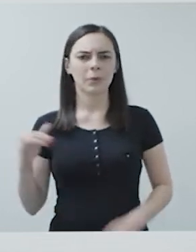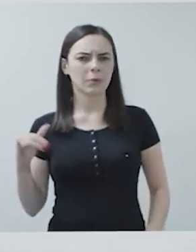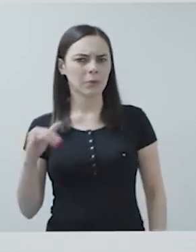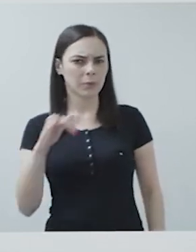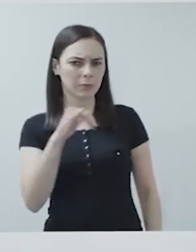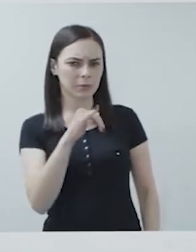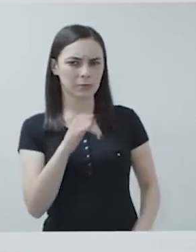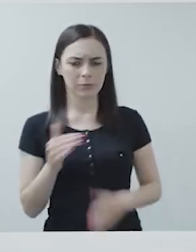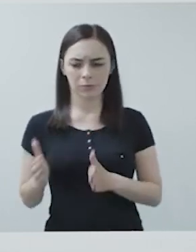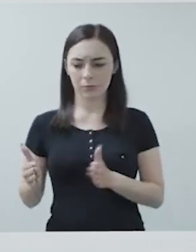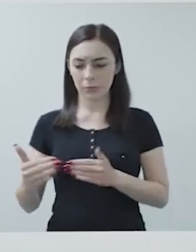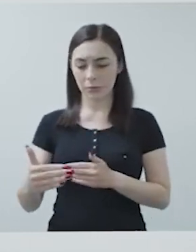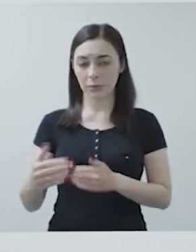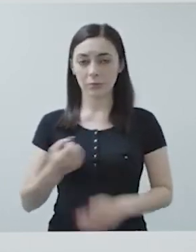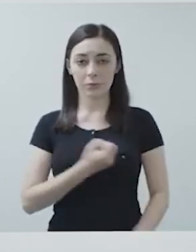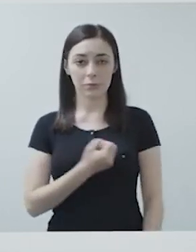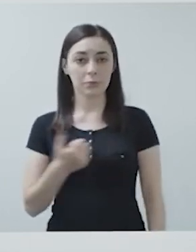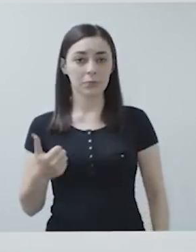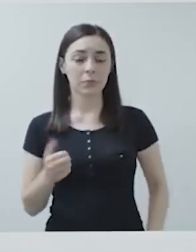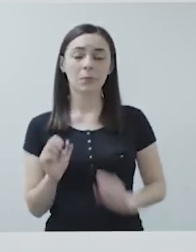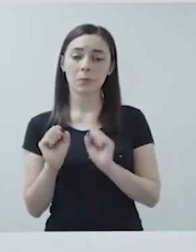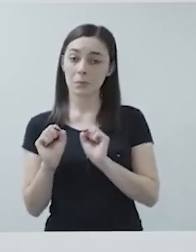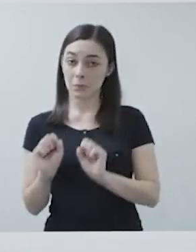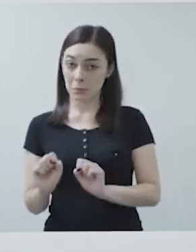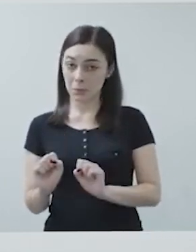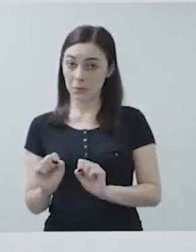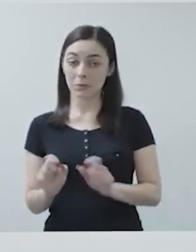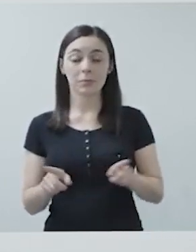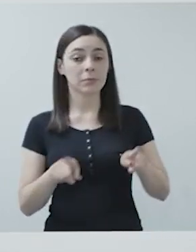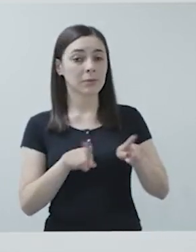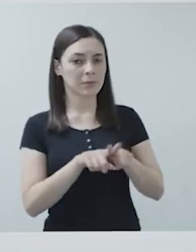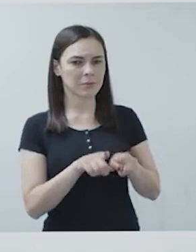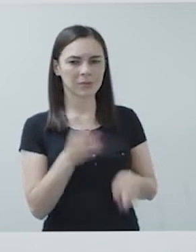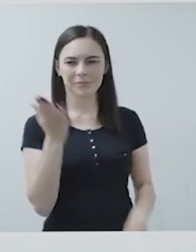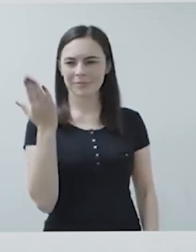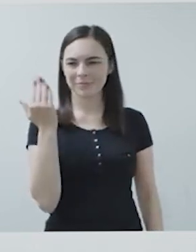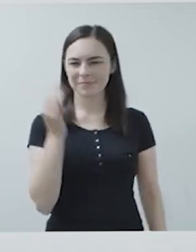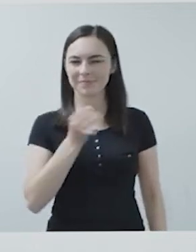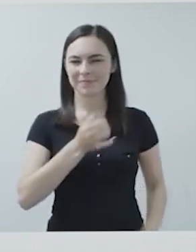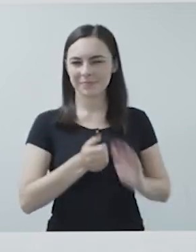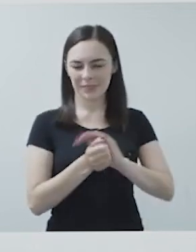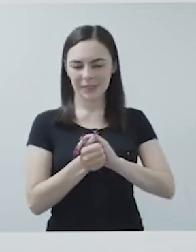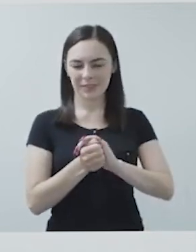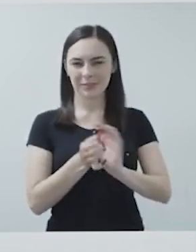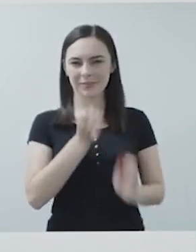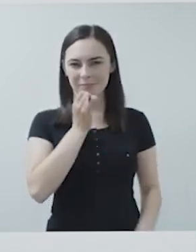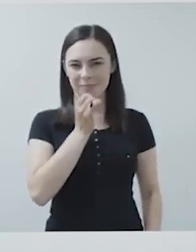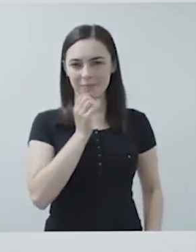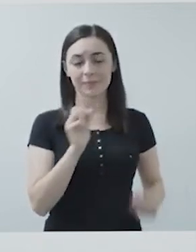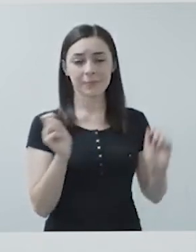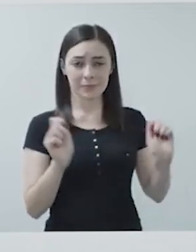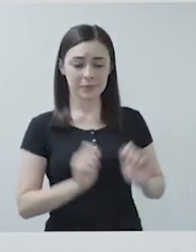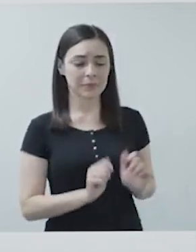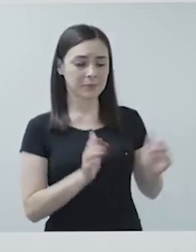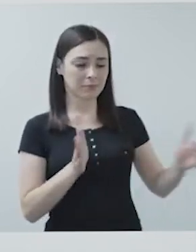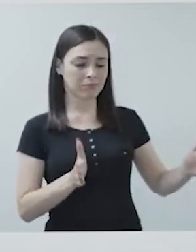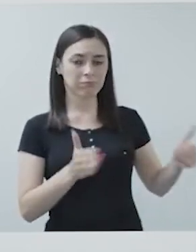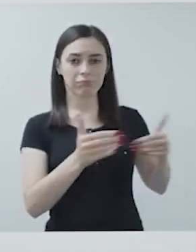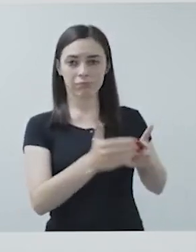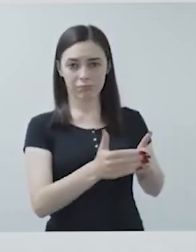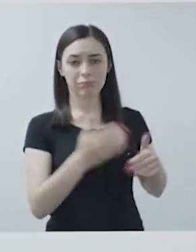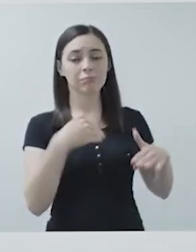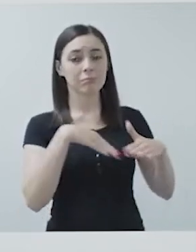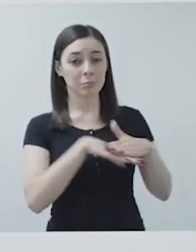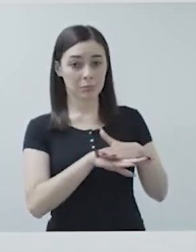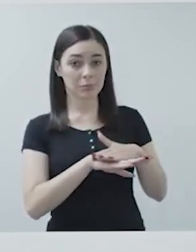Posso, mas eu também, assim como a tartaruga, eu posso colocar o avião na caixa maior. Mas eu não preciso